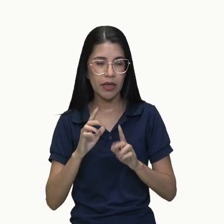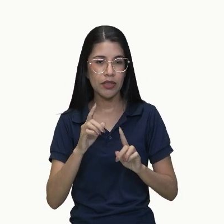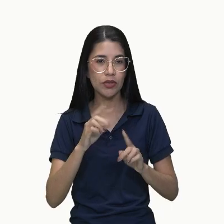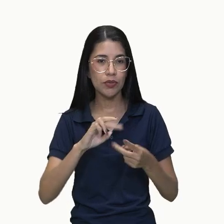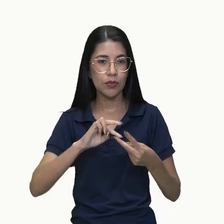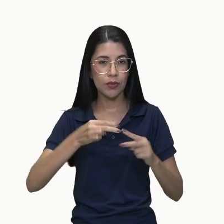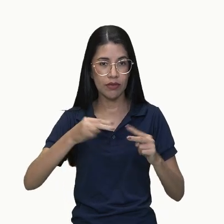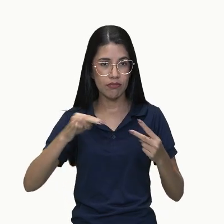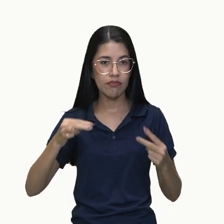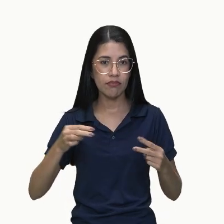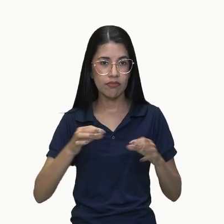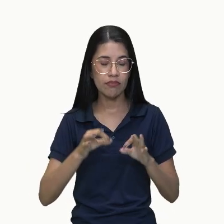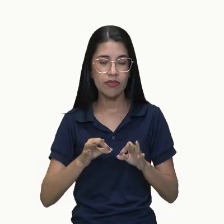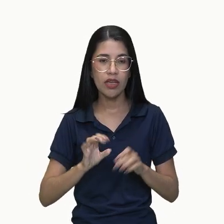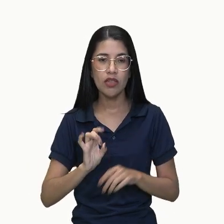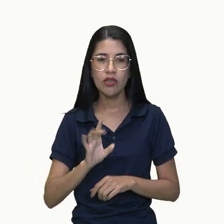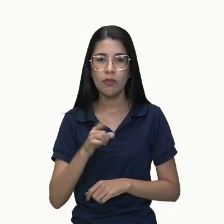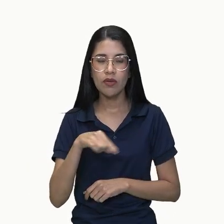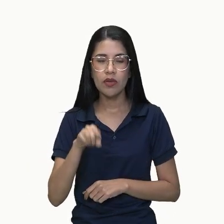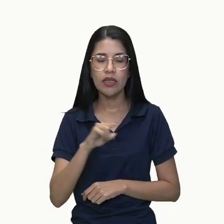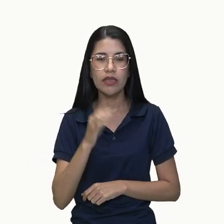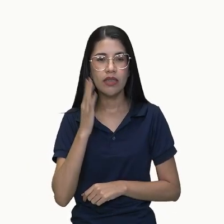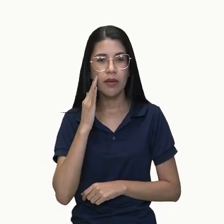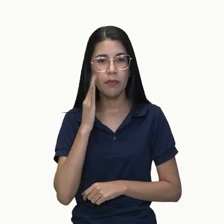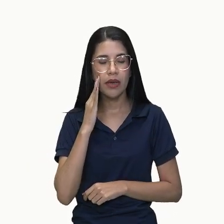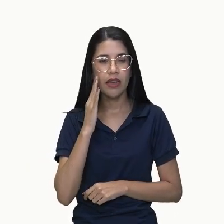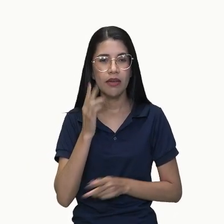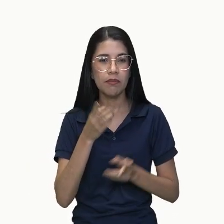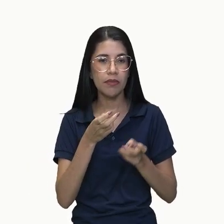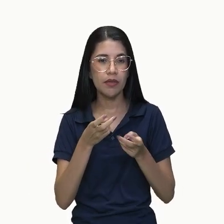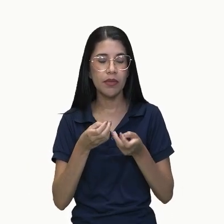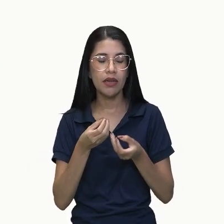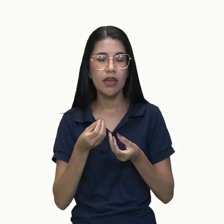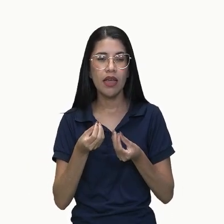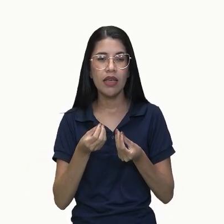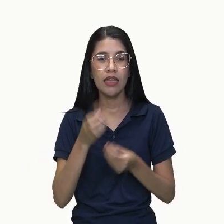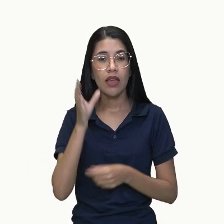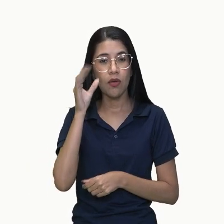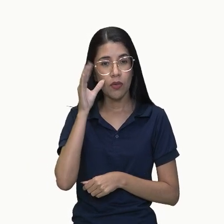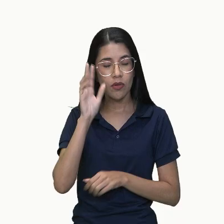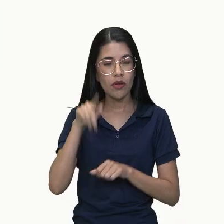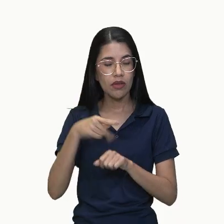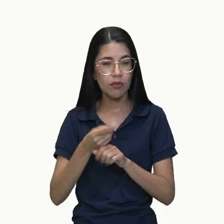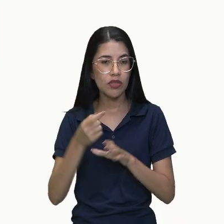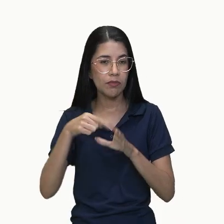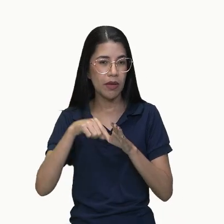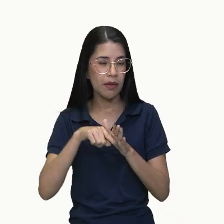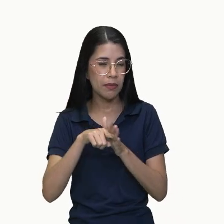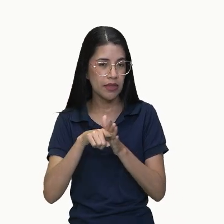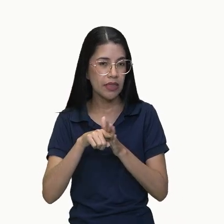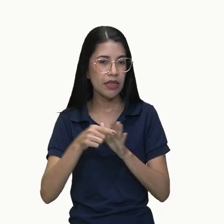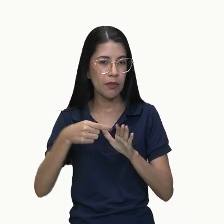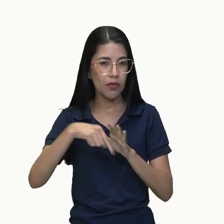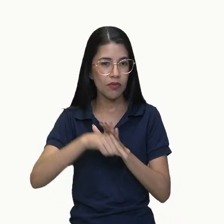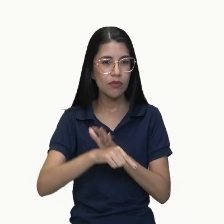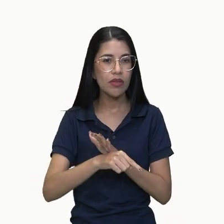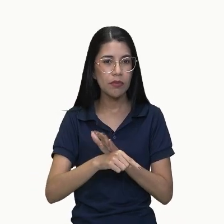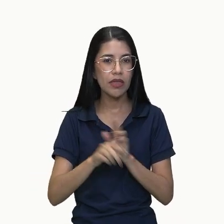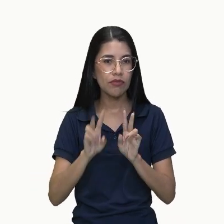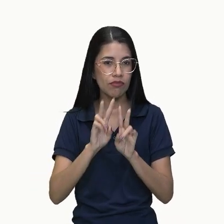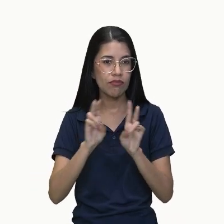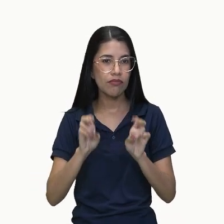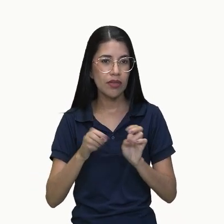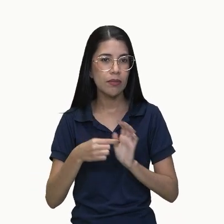tá? Isso aqui é só para você ver e ter a curiosidade de, olha, eu vou pesquisar sobre isso aí, eu